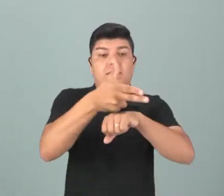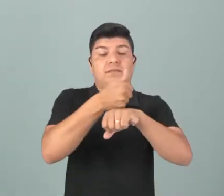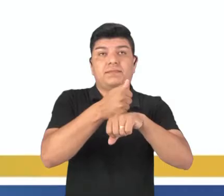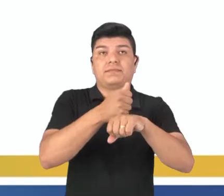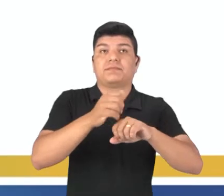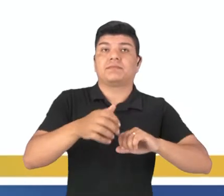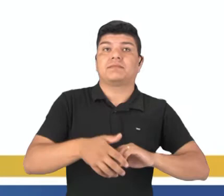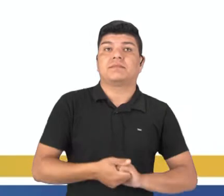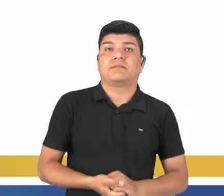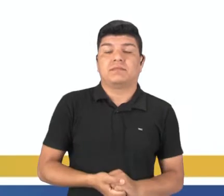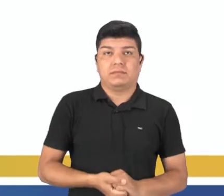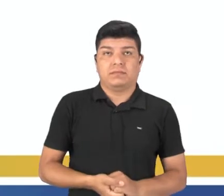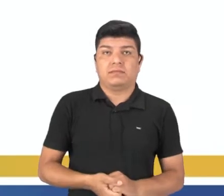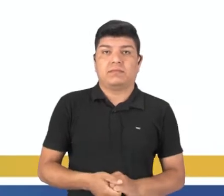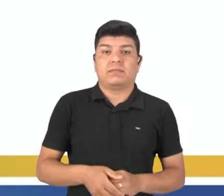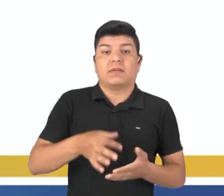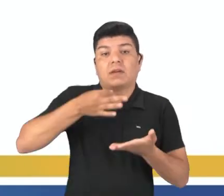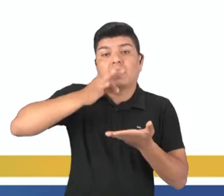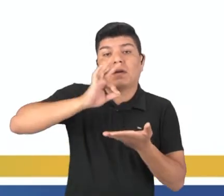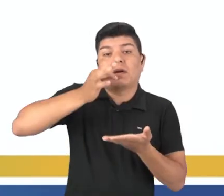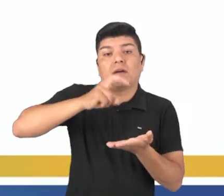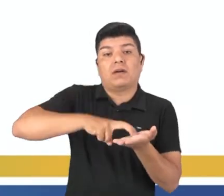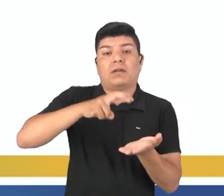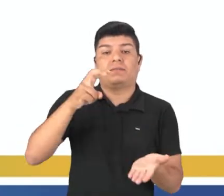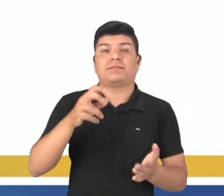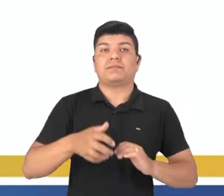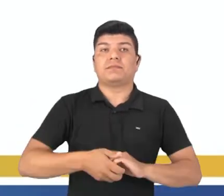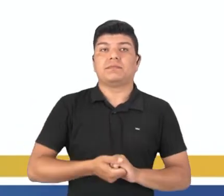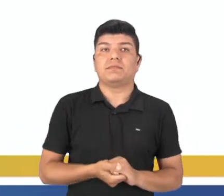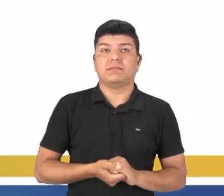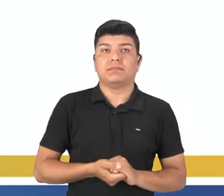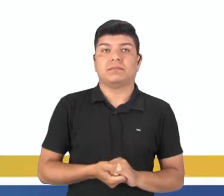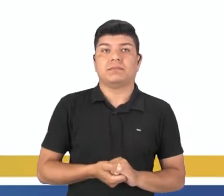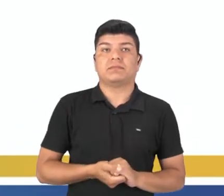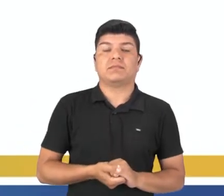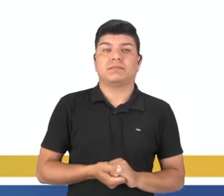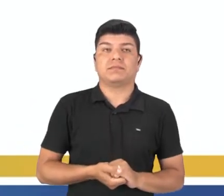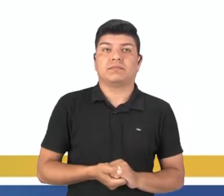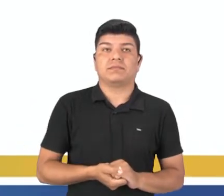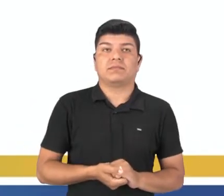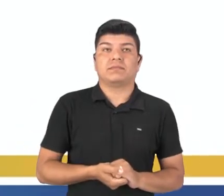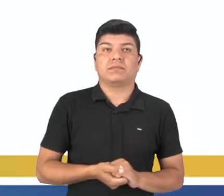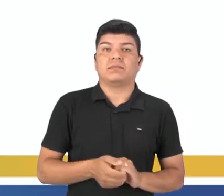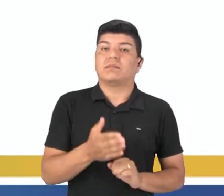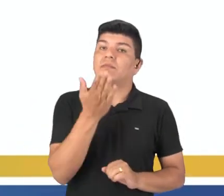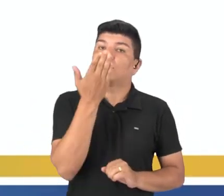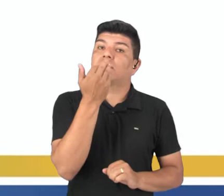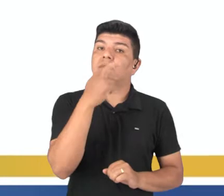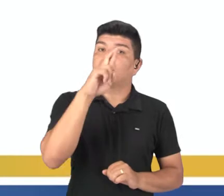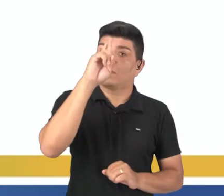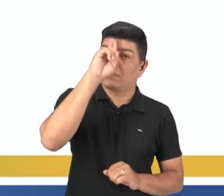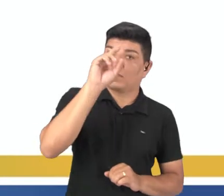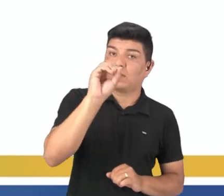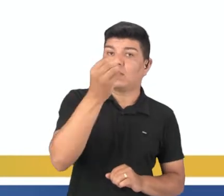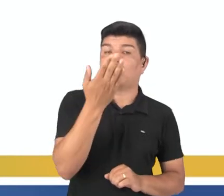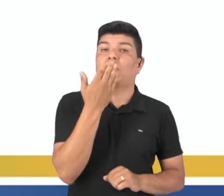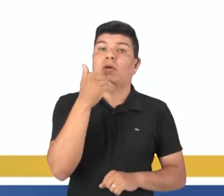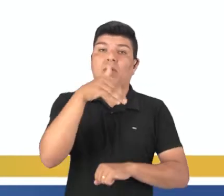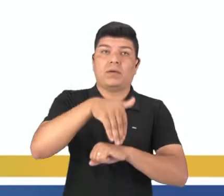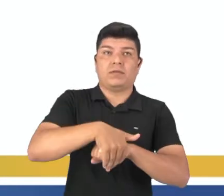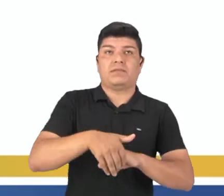have breakfast tomar café da manhã é volante ou have dinner almoçar ou jantar